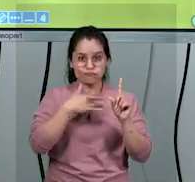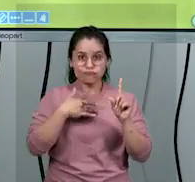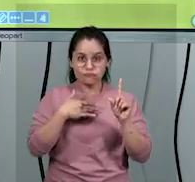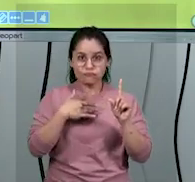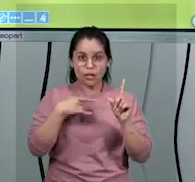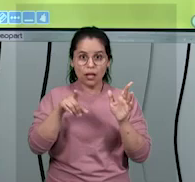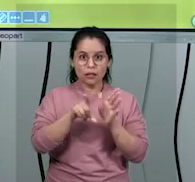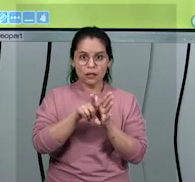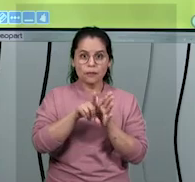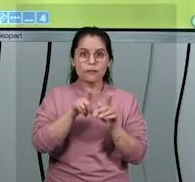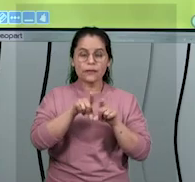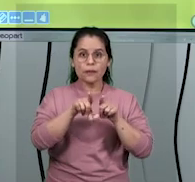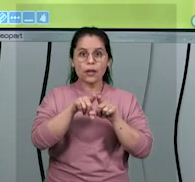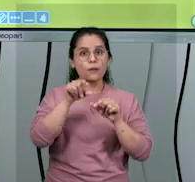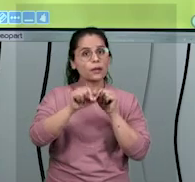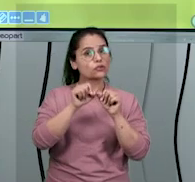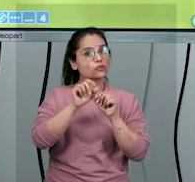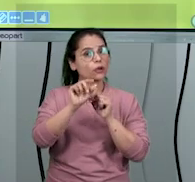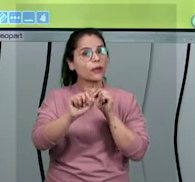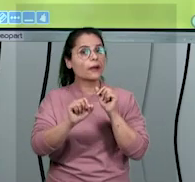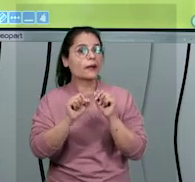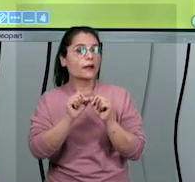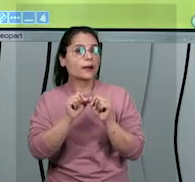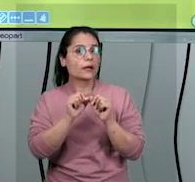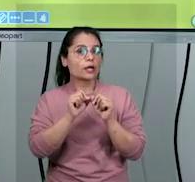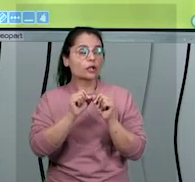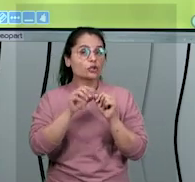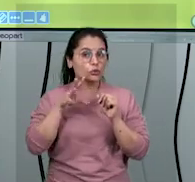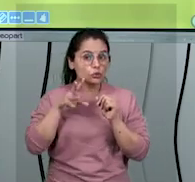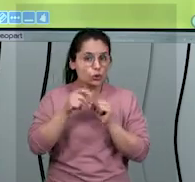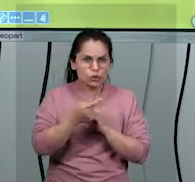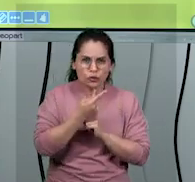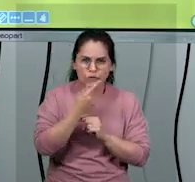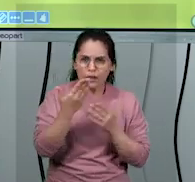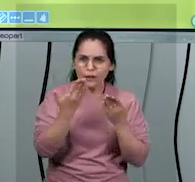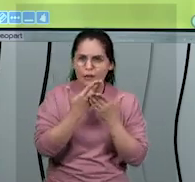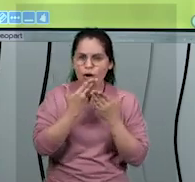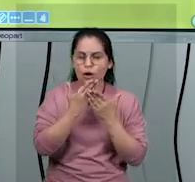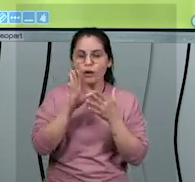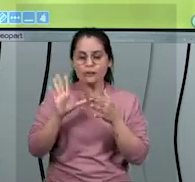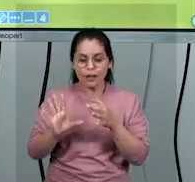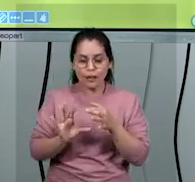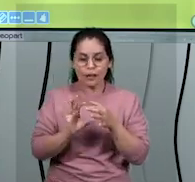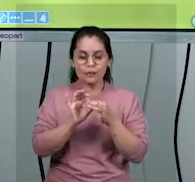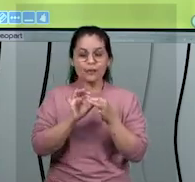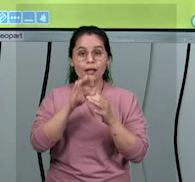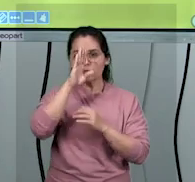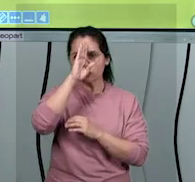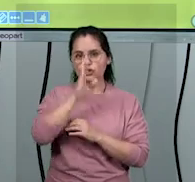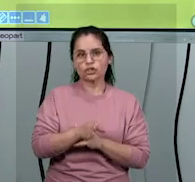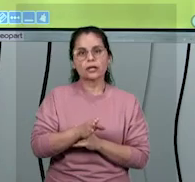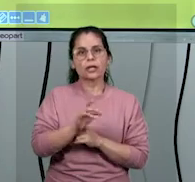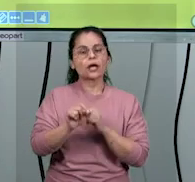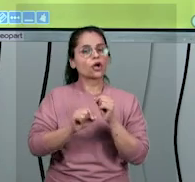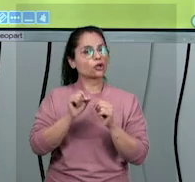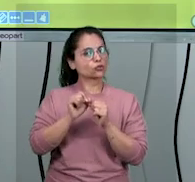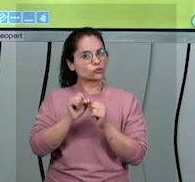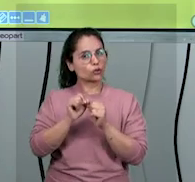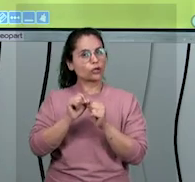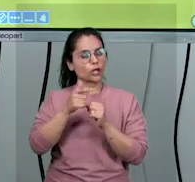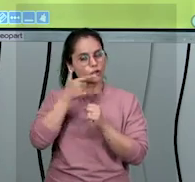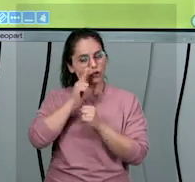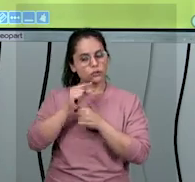Mas esses órgãos aqui que a gente está falando estão diretamente ligados à função de reprodução,